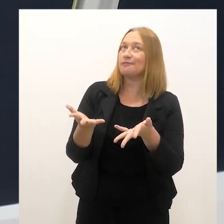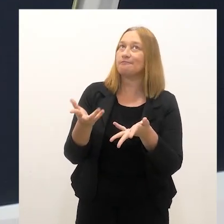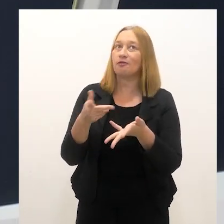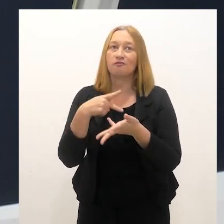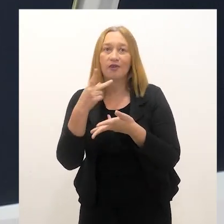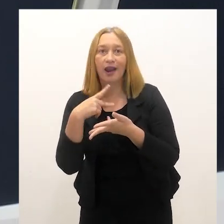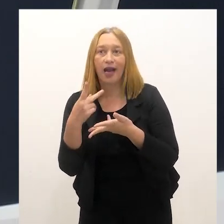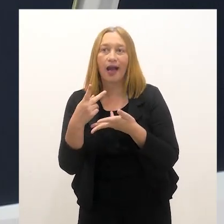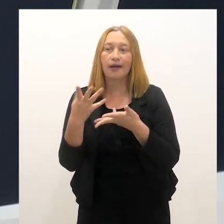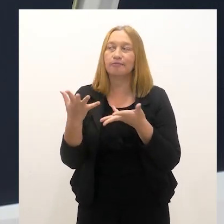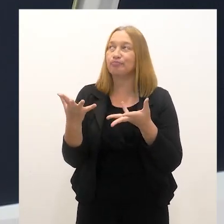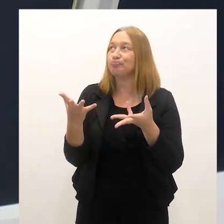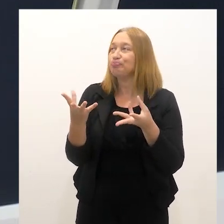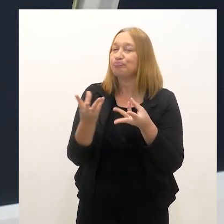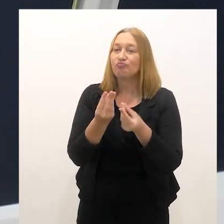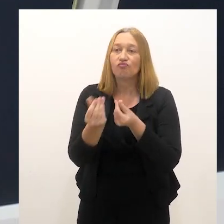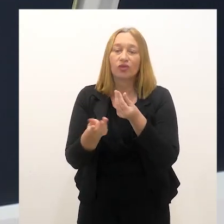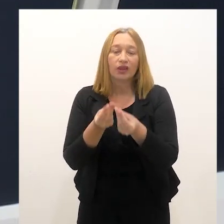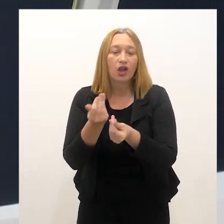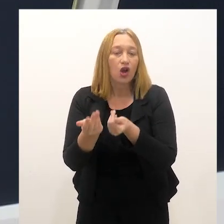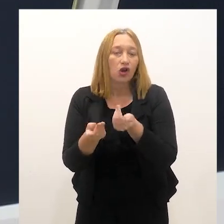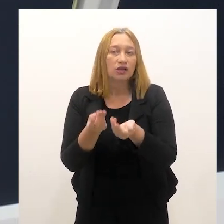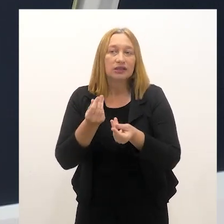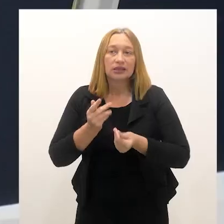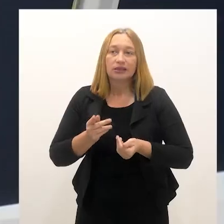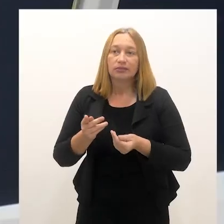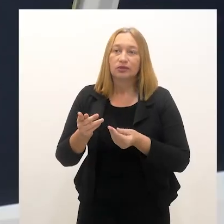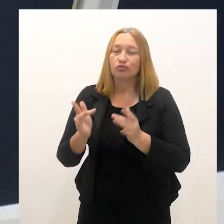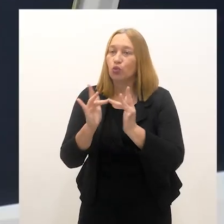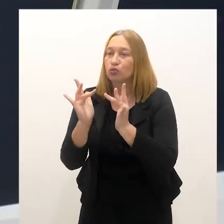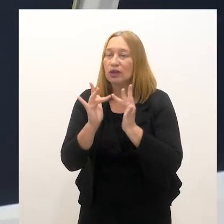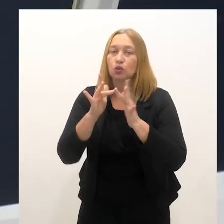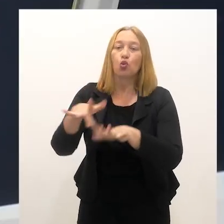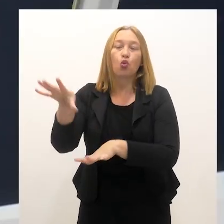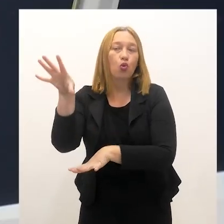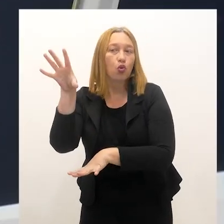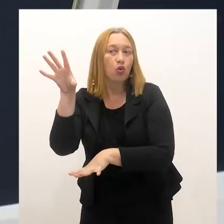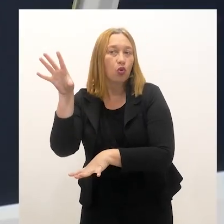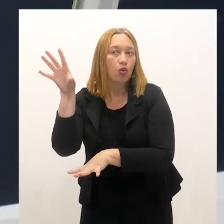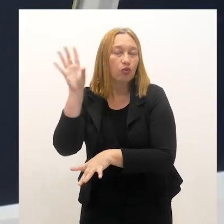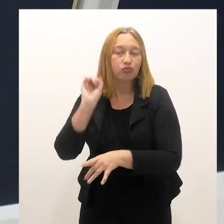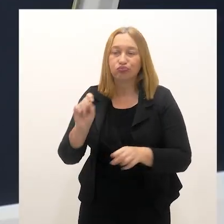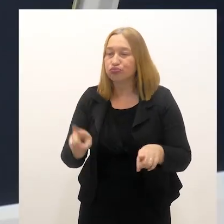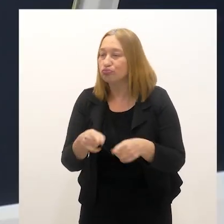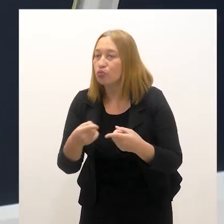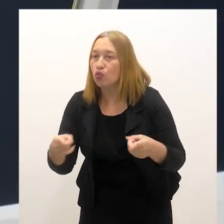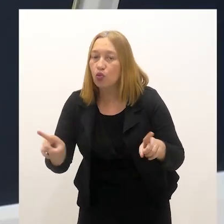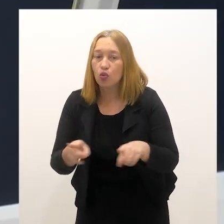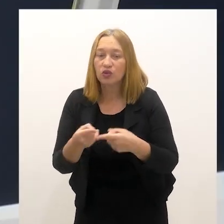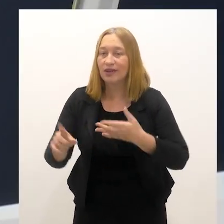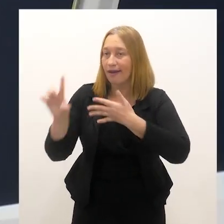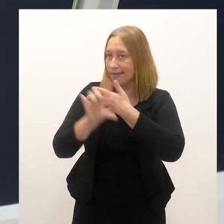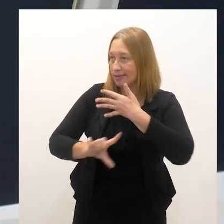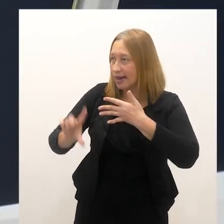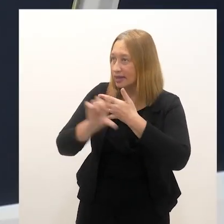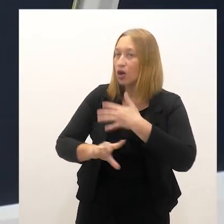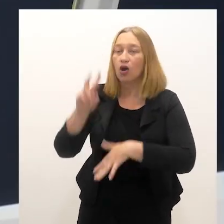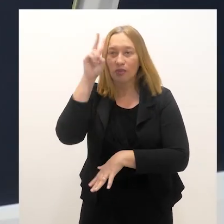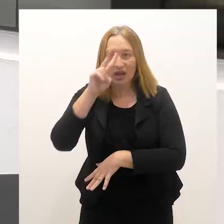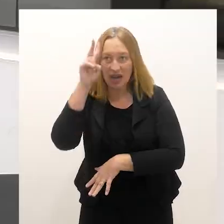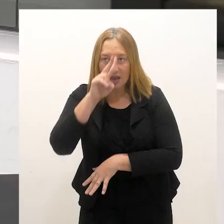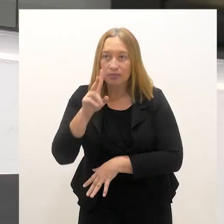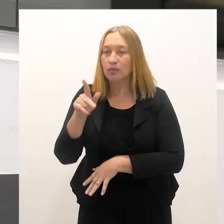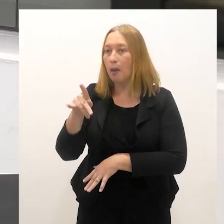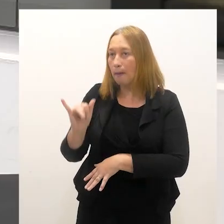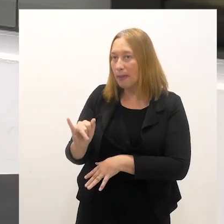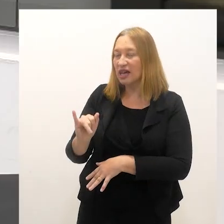alimentado, vamos dizer assim, por música, por literatura, vamos dizer, porque eu me